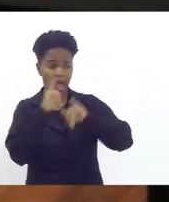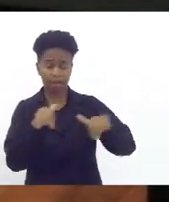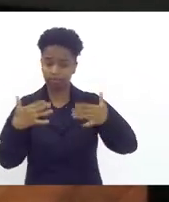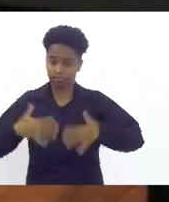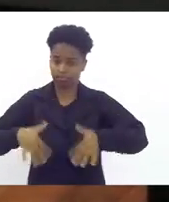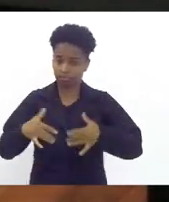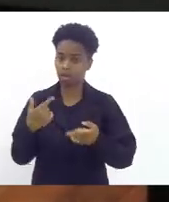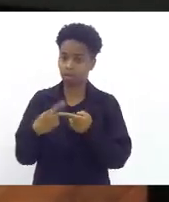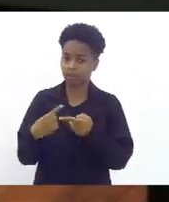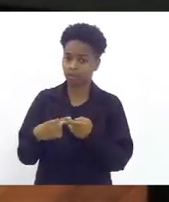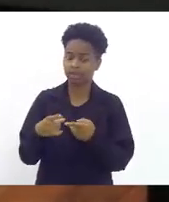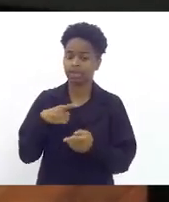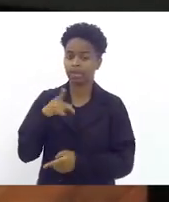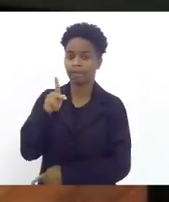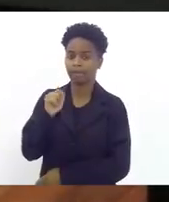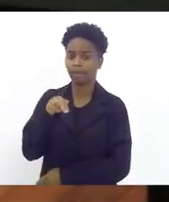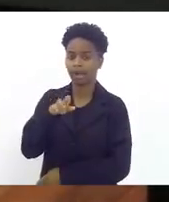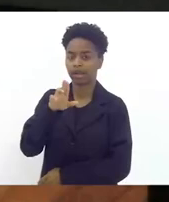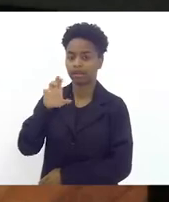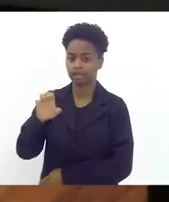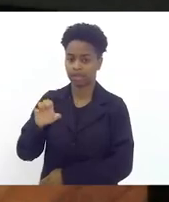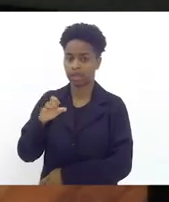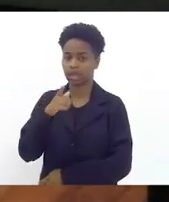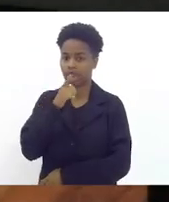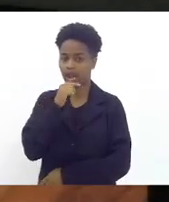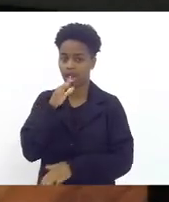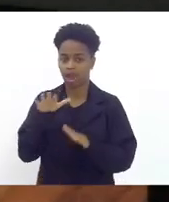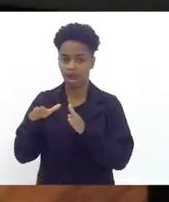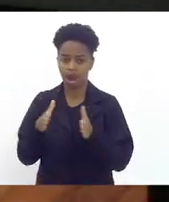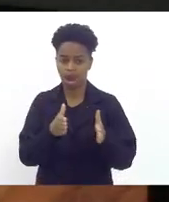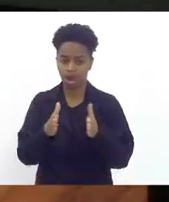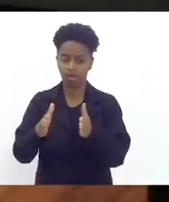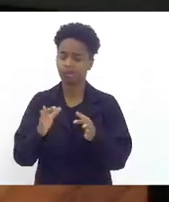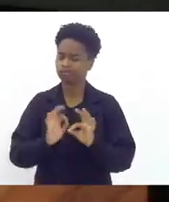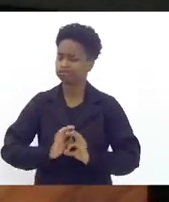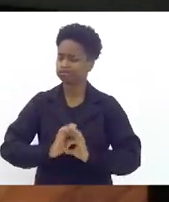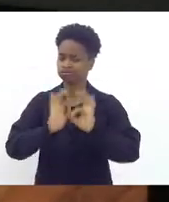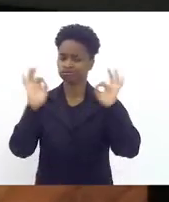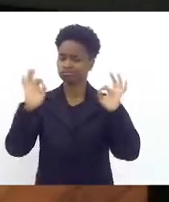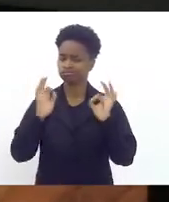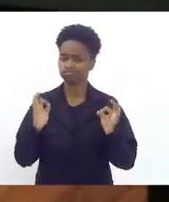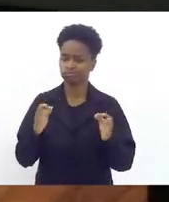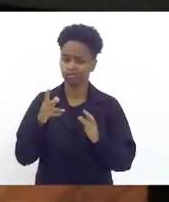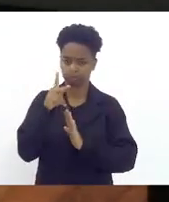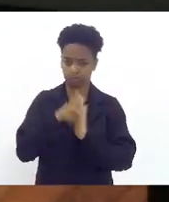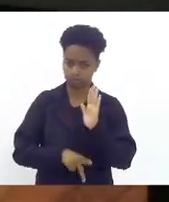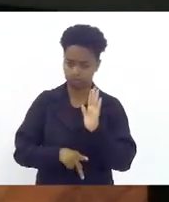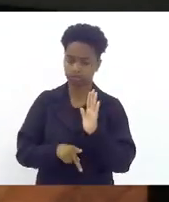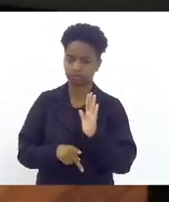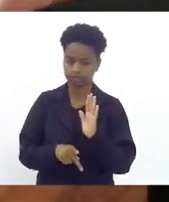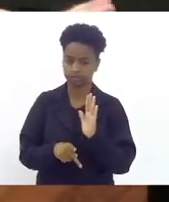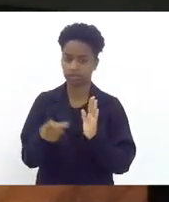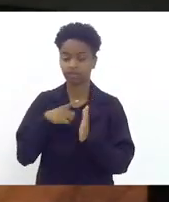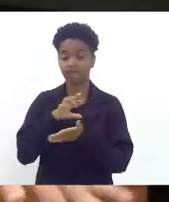um dos parques fluviais que eram excelente projeto com várias vantagens